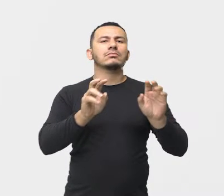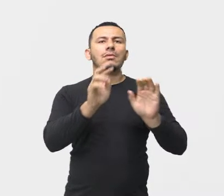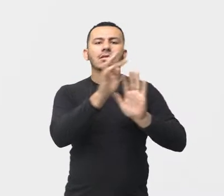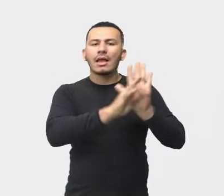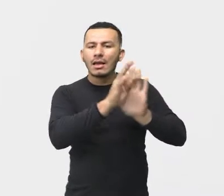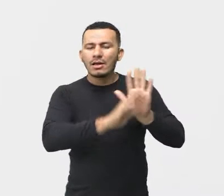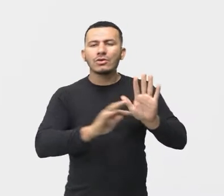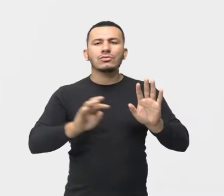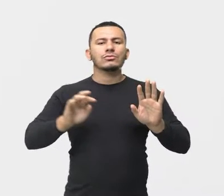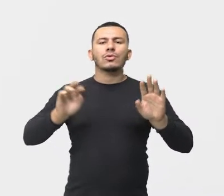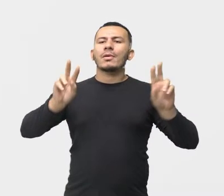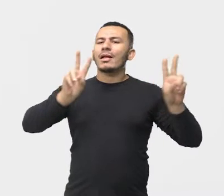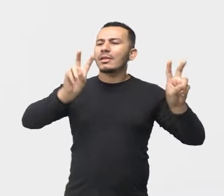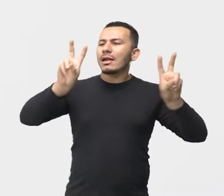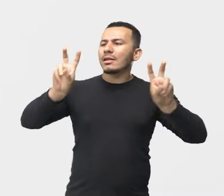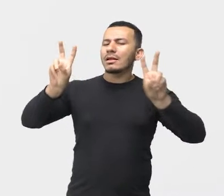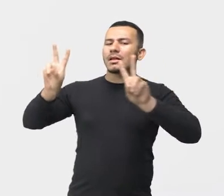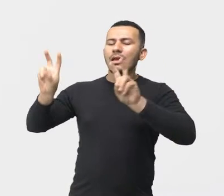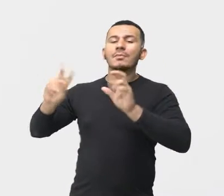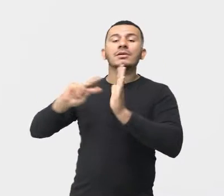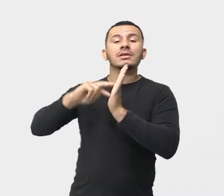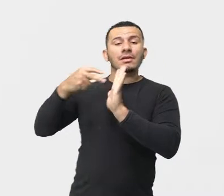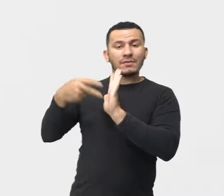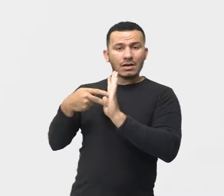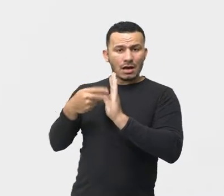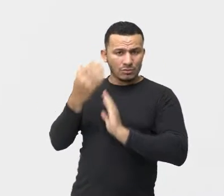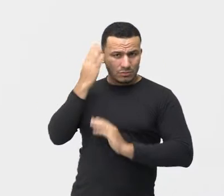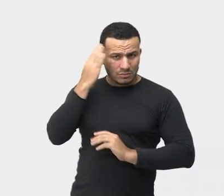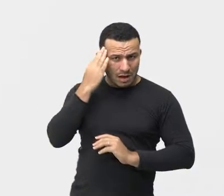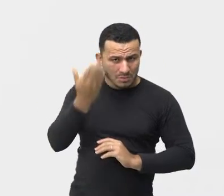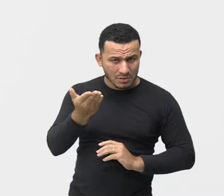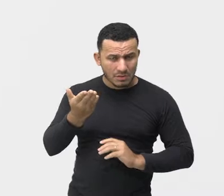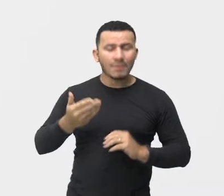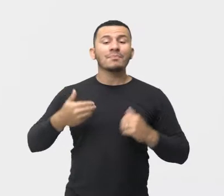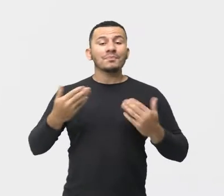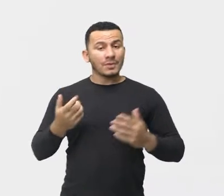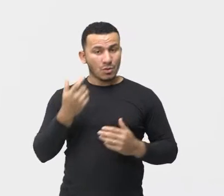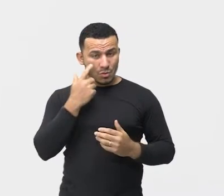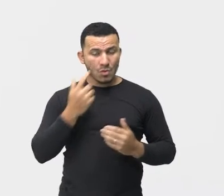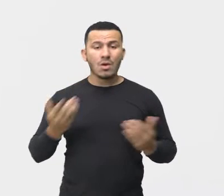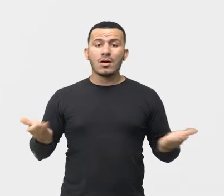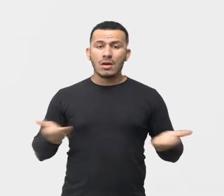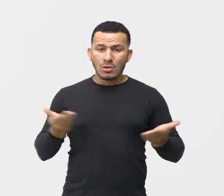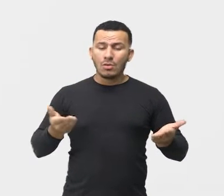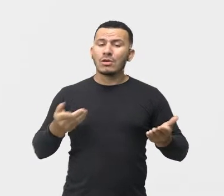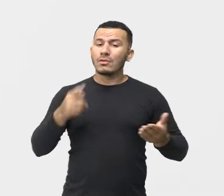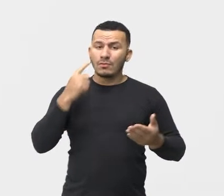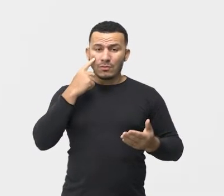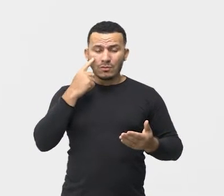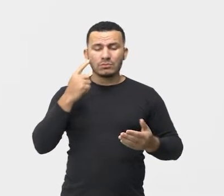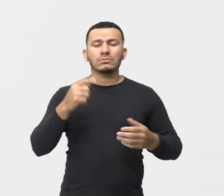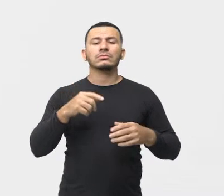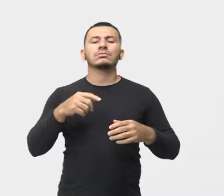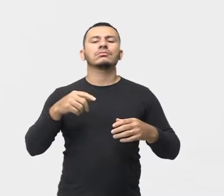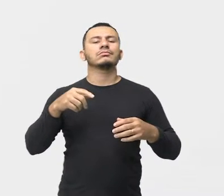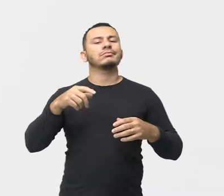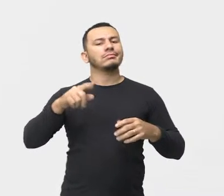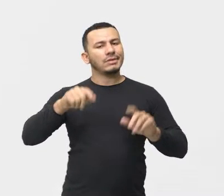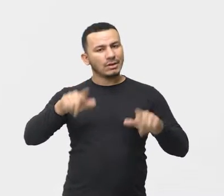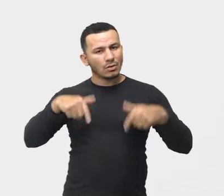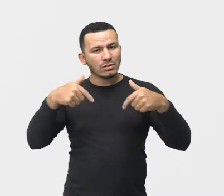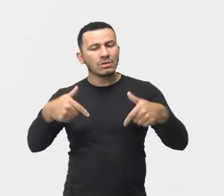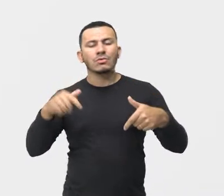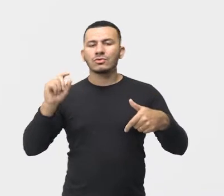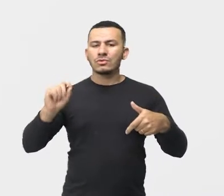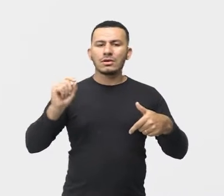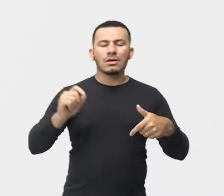temas? Sobre o que isso significa? Então, olhem só, a partir de agora, saibam disso. É o